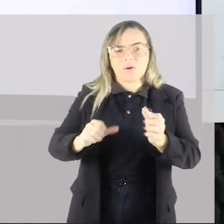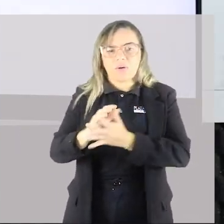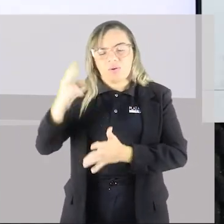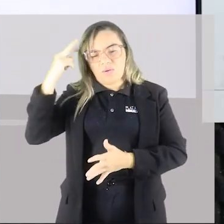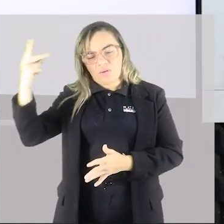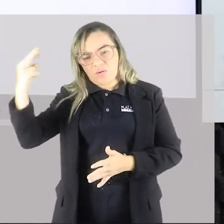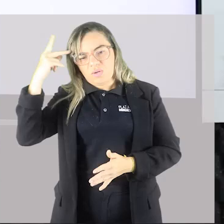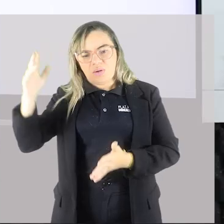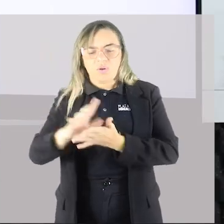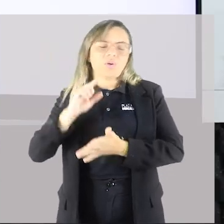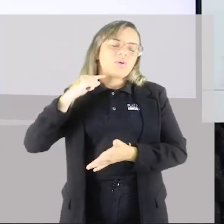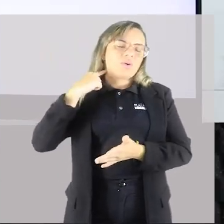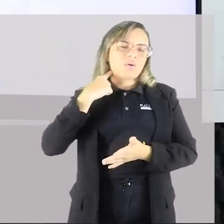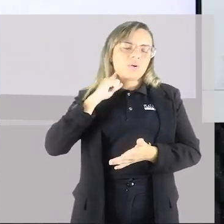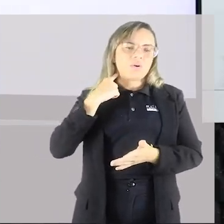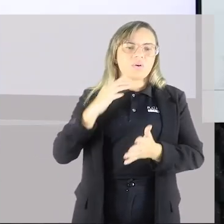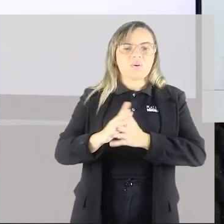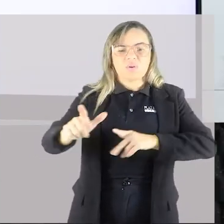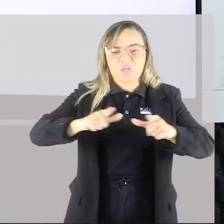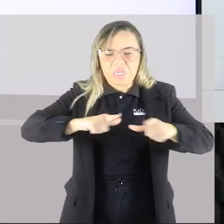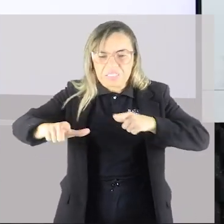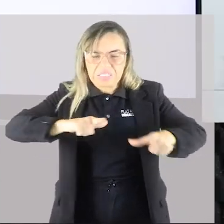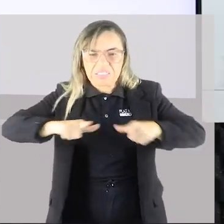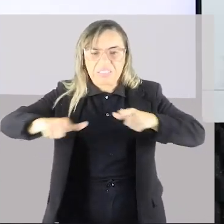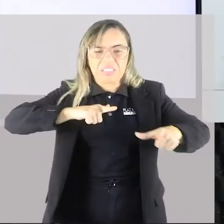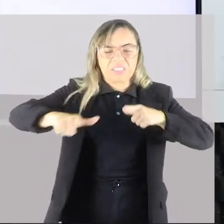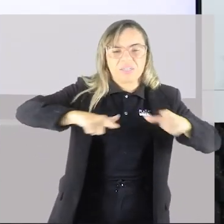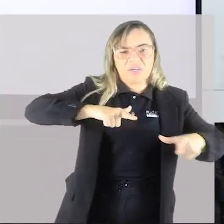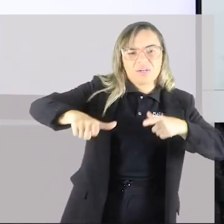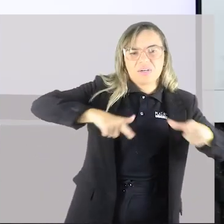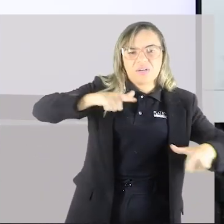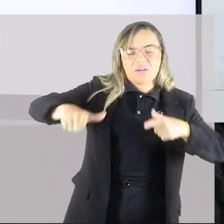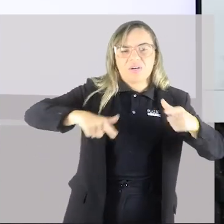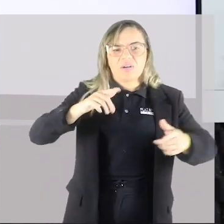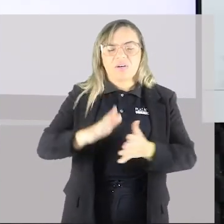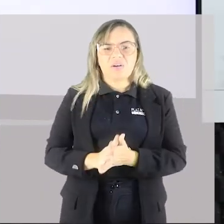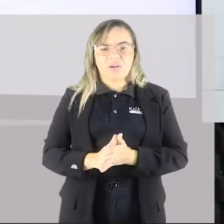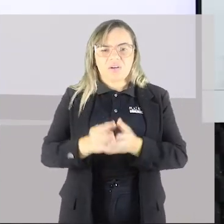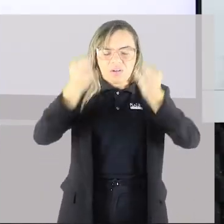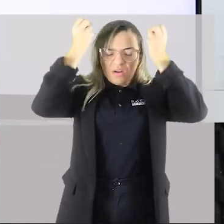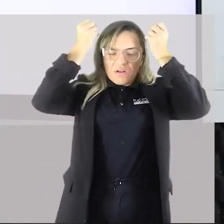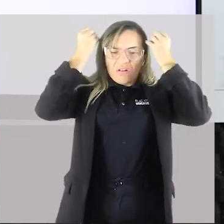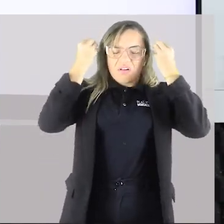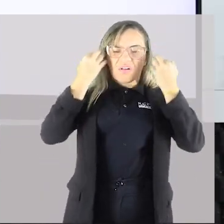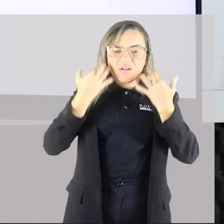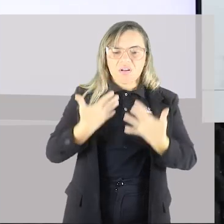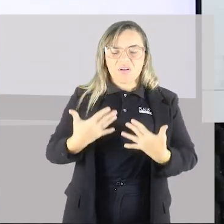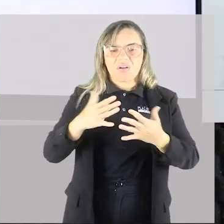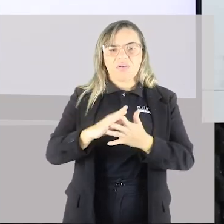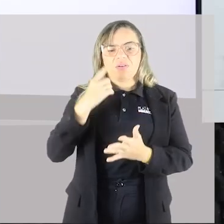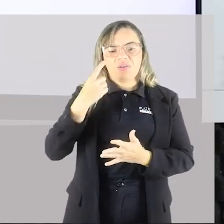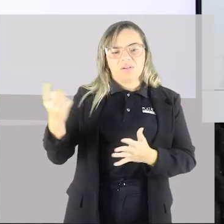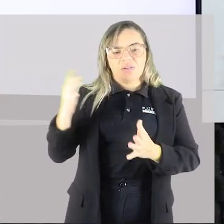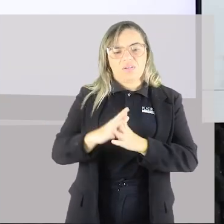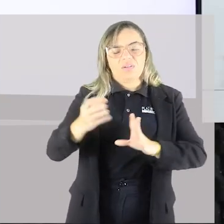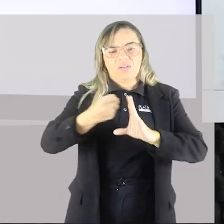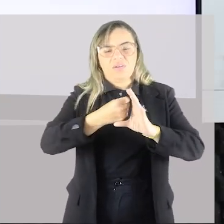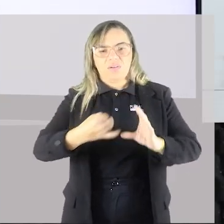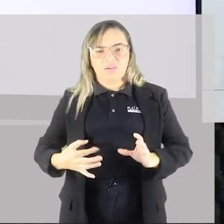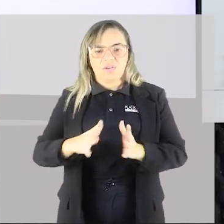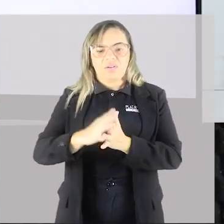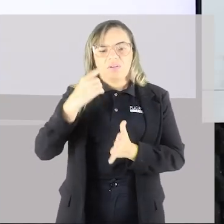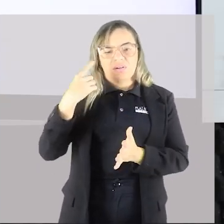fábrica, sujo, trabalhando, do suor do seu rosto. É neste elemento de